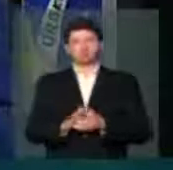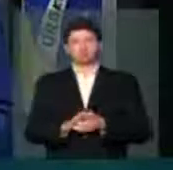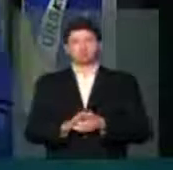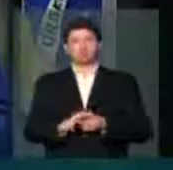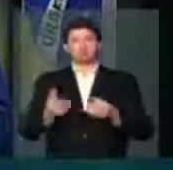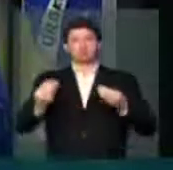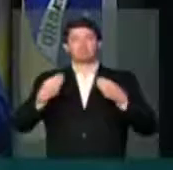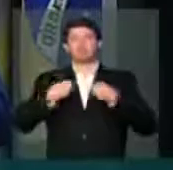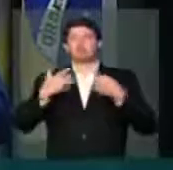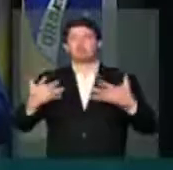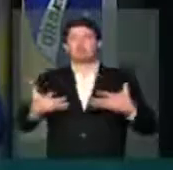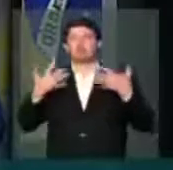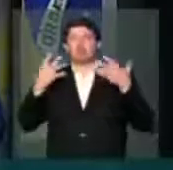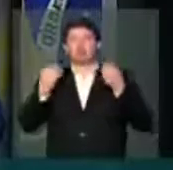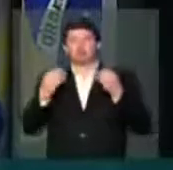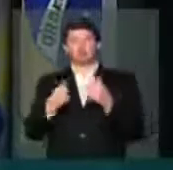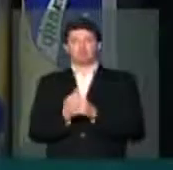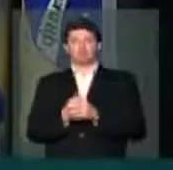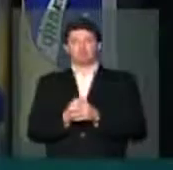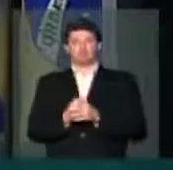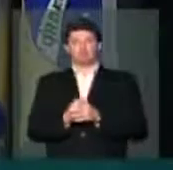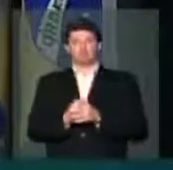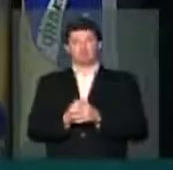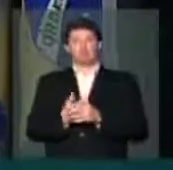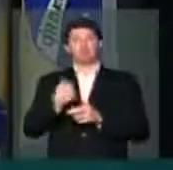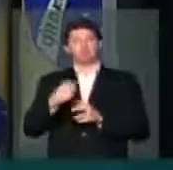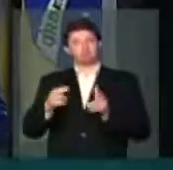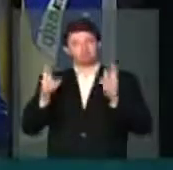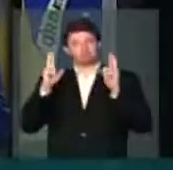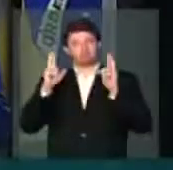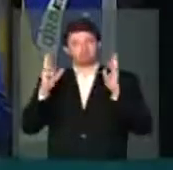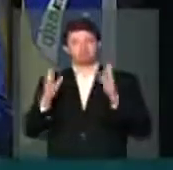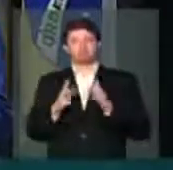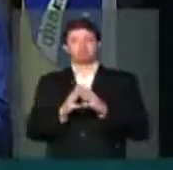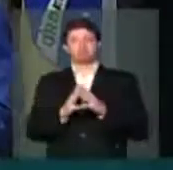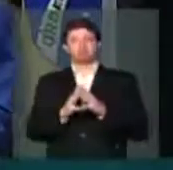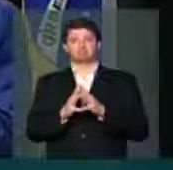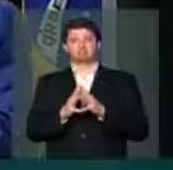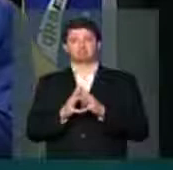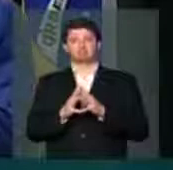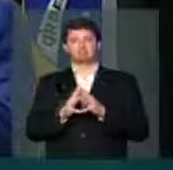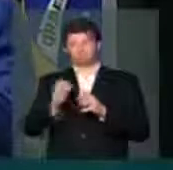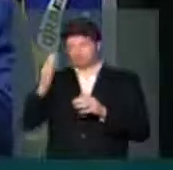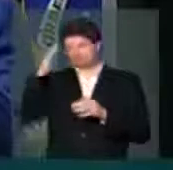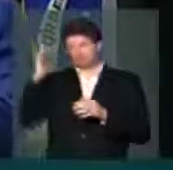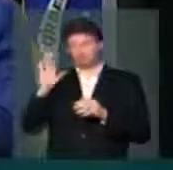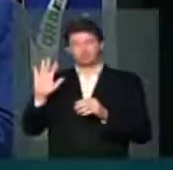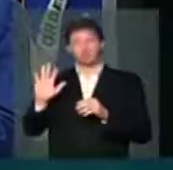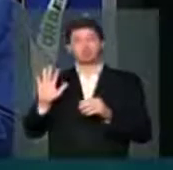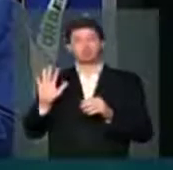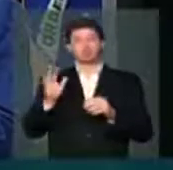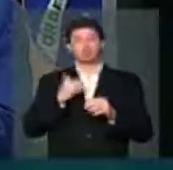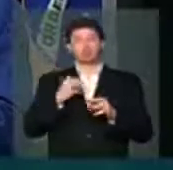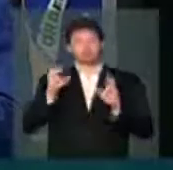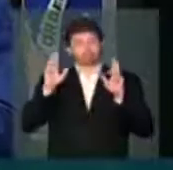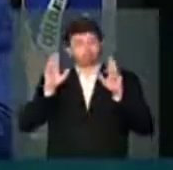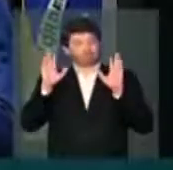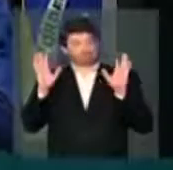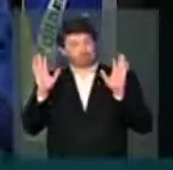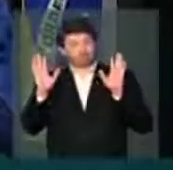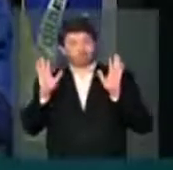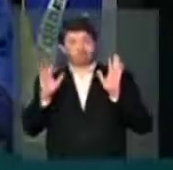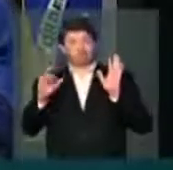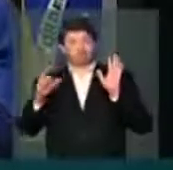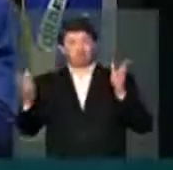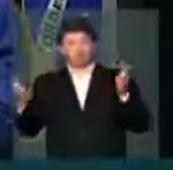me enche de alegria e de entusiasmo. O que eu espero... Para encerrar, deputado. Muito obrigado. O que eu espero é que